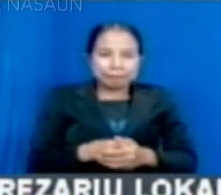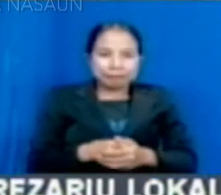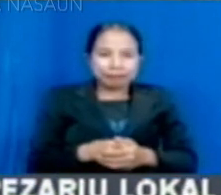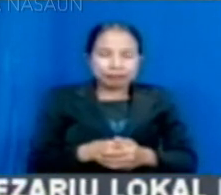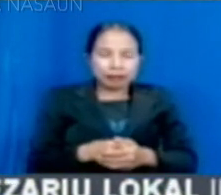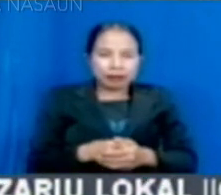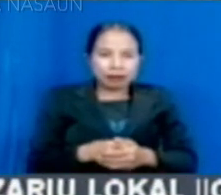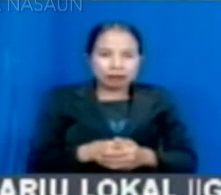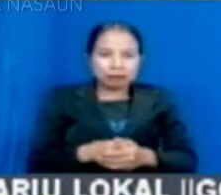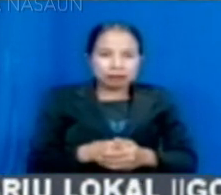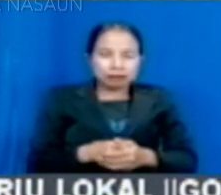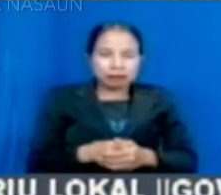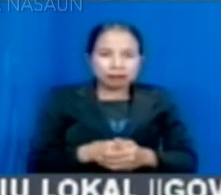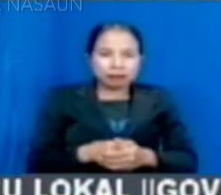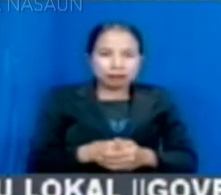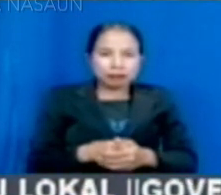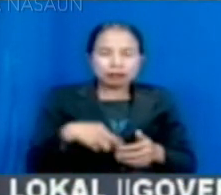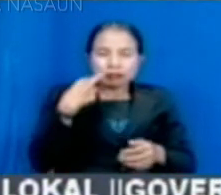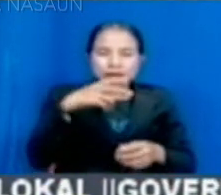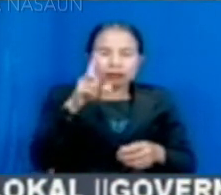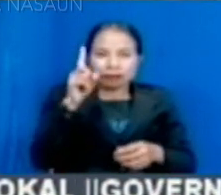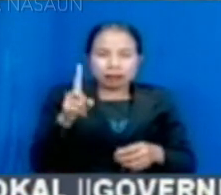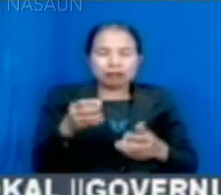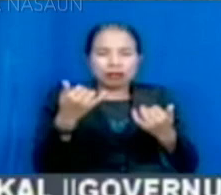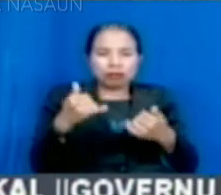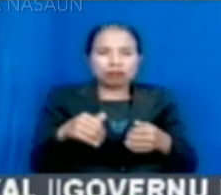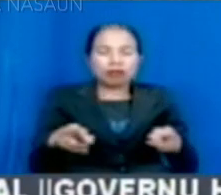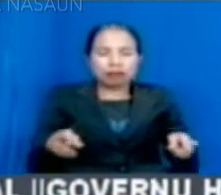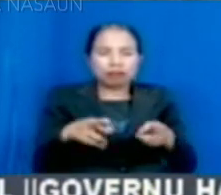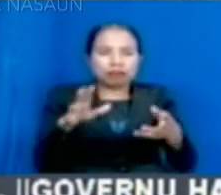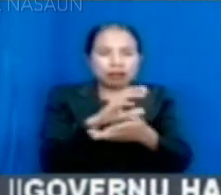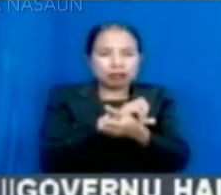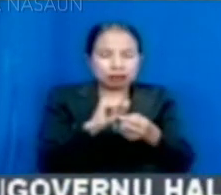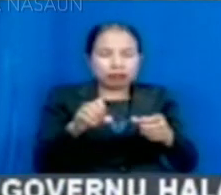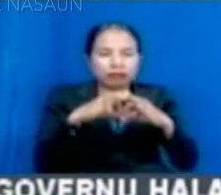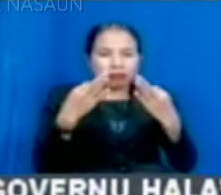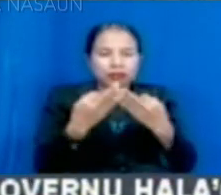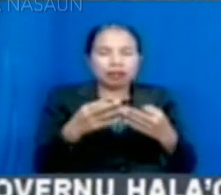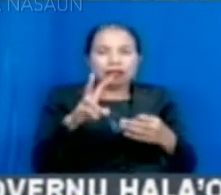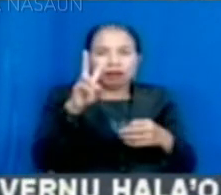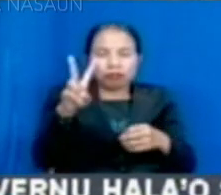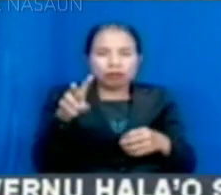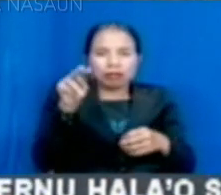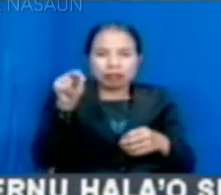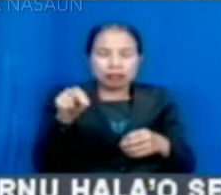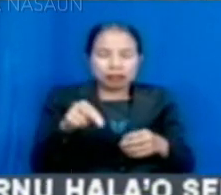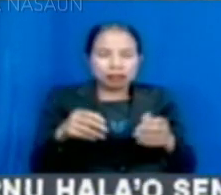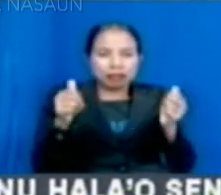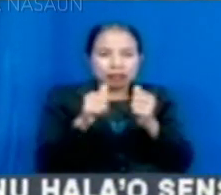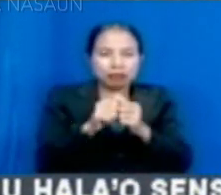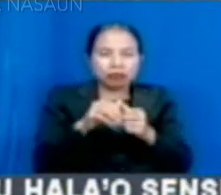Hektar ida obalu mak, agora mota sobona. Ida ne omakai dua mak beneficio. Hektar sanalo